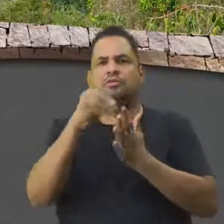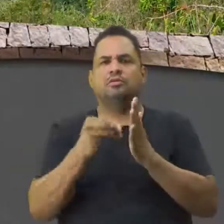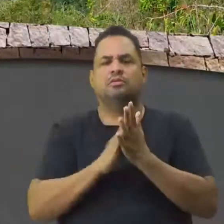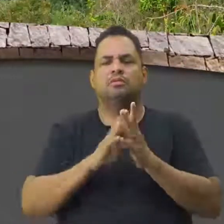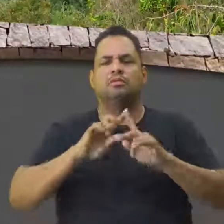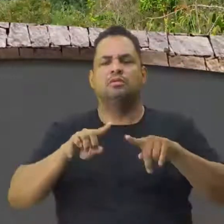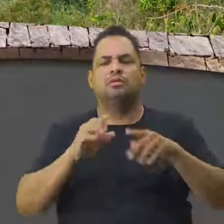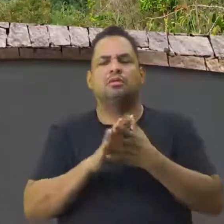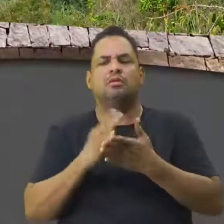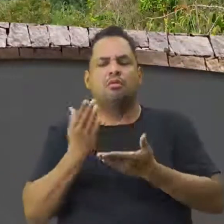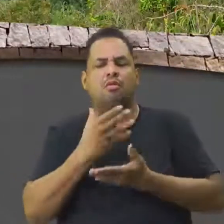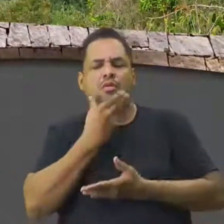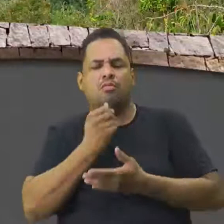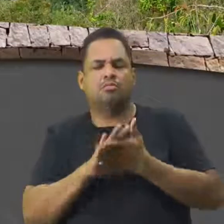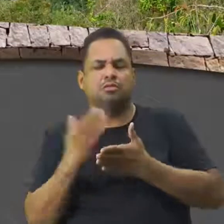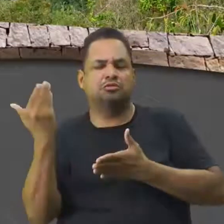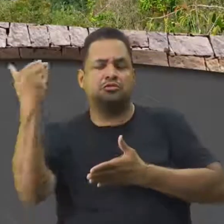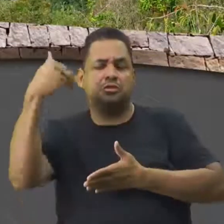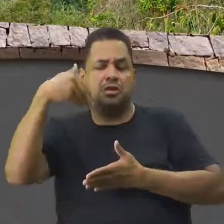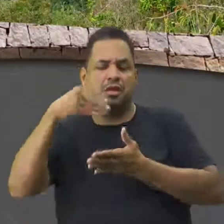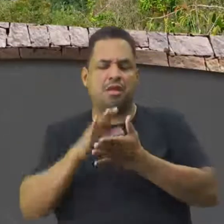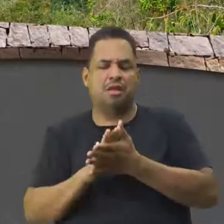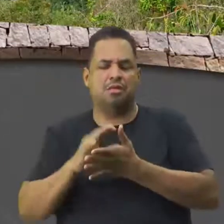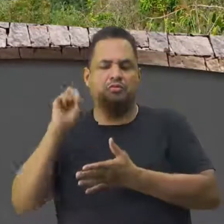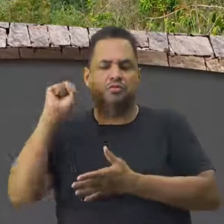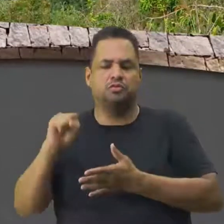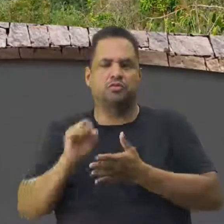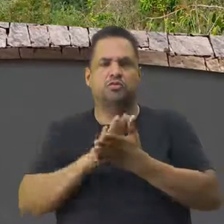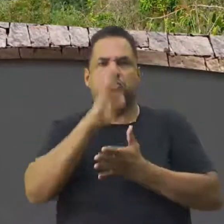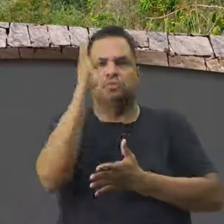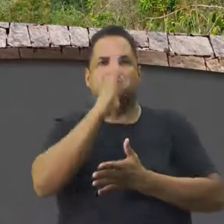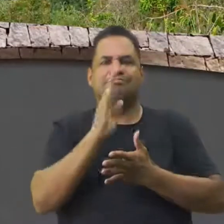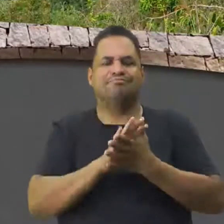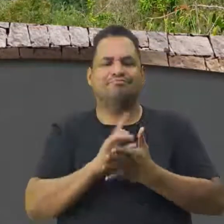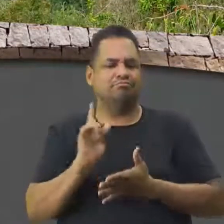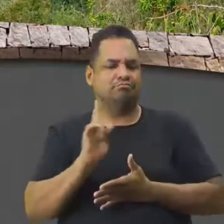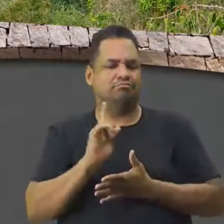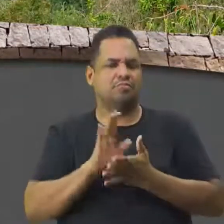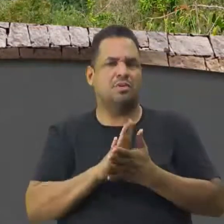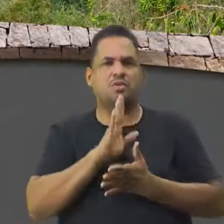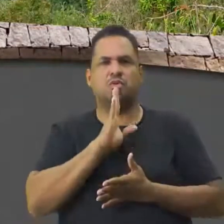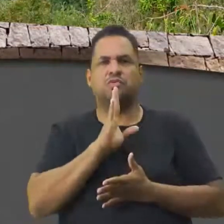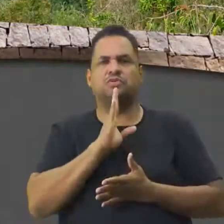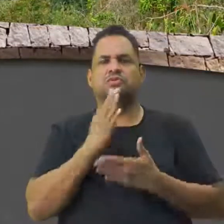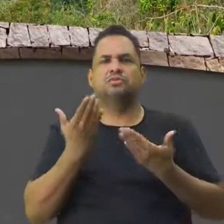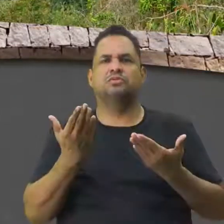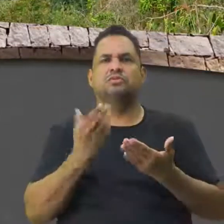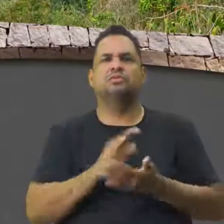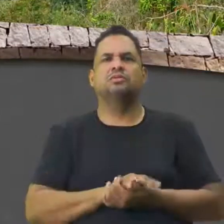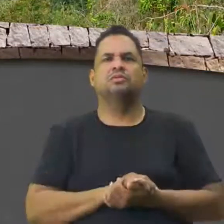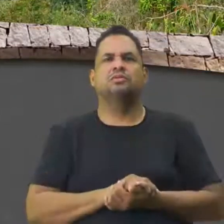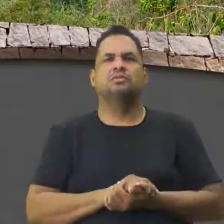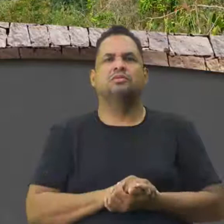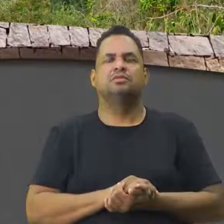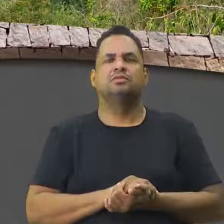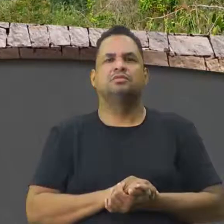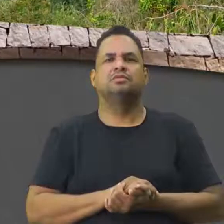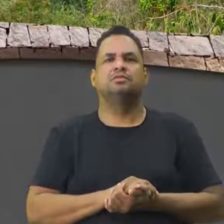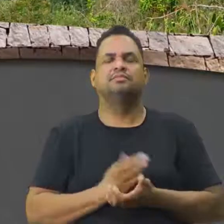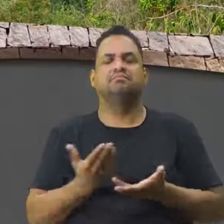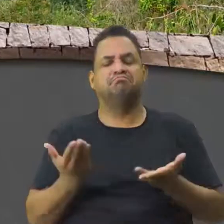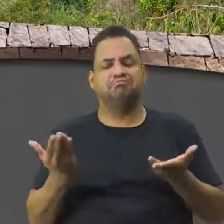sul do Brasil, ele não conhecia. E aí o governo trouxe para cá, trazia os propagandas, chegava